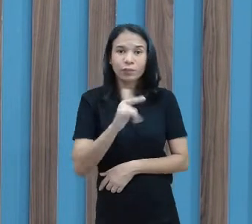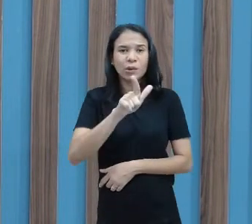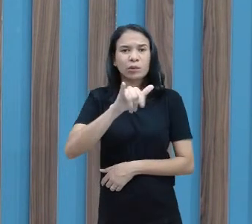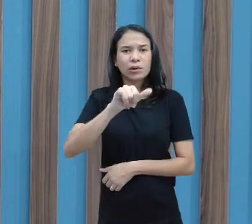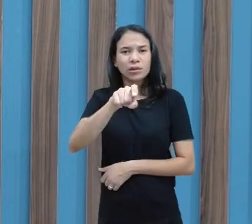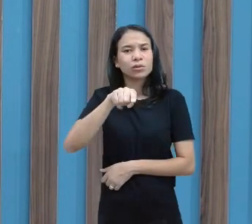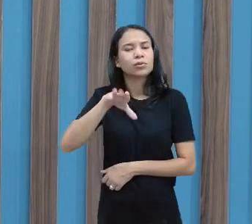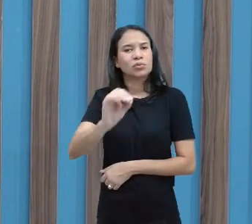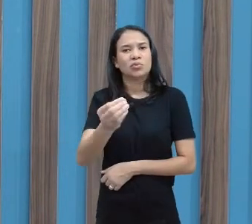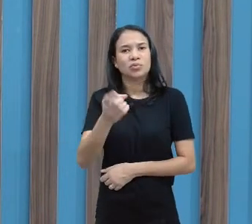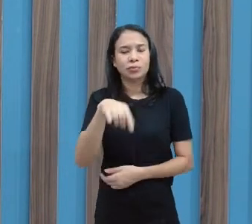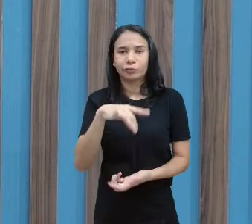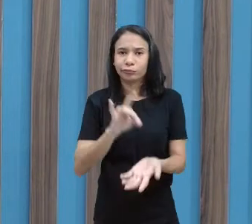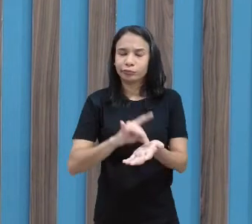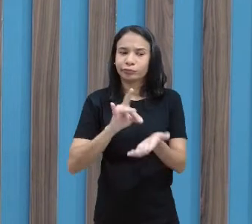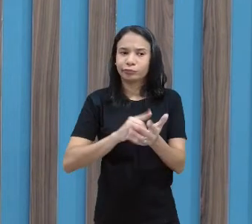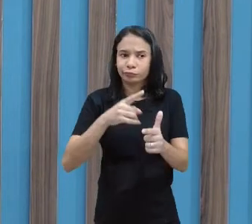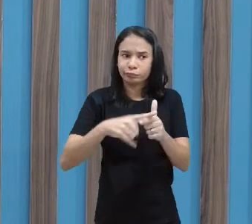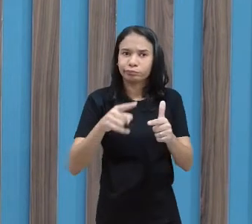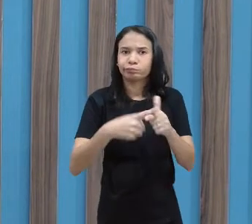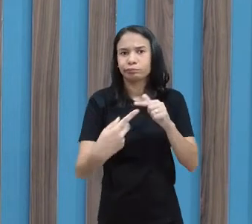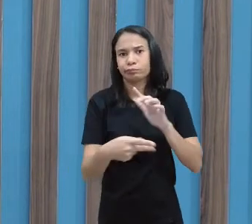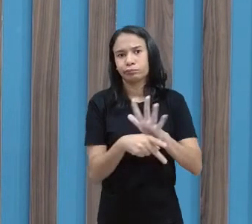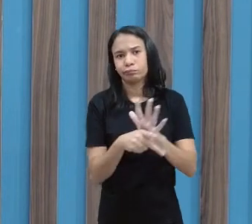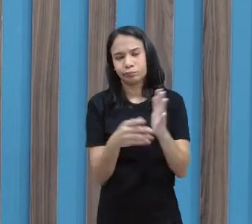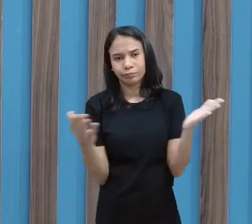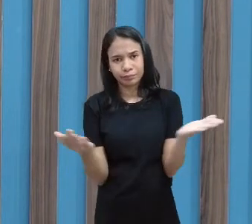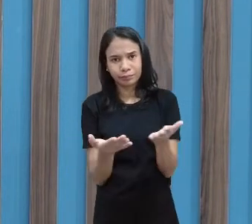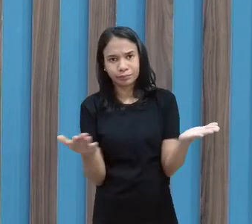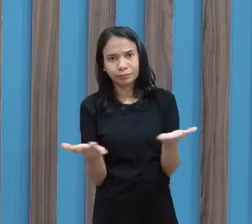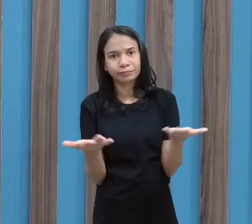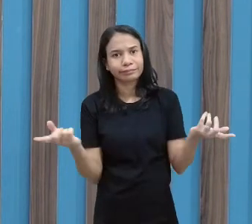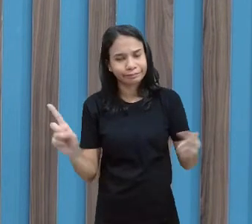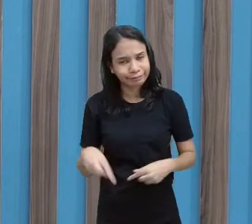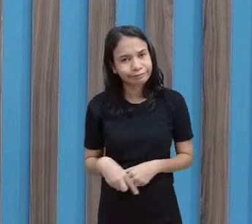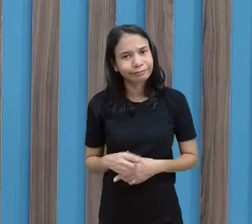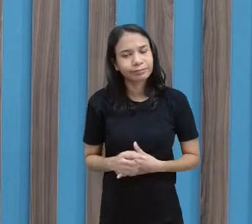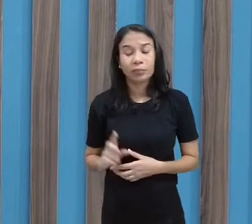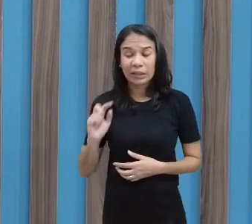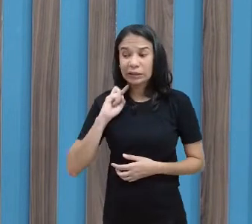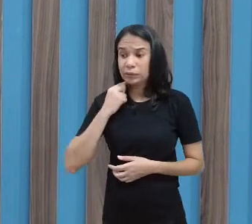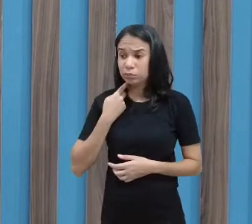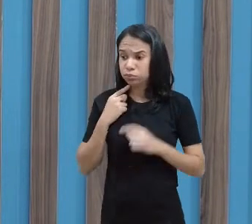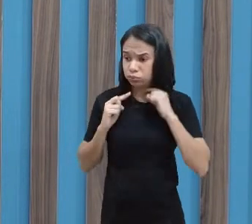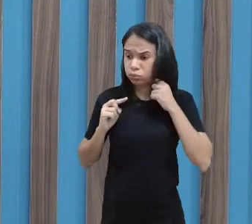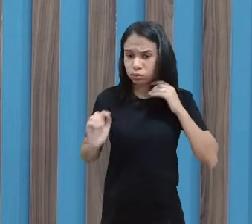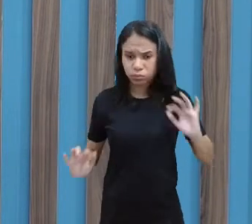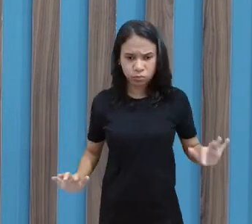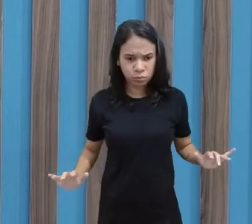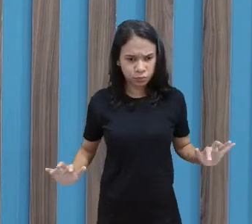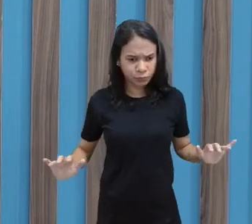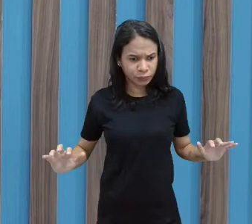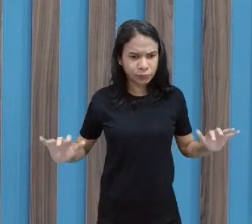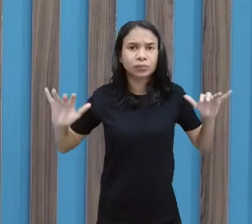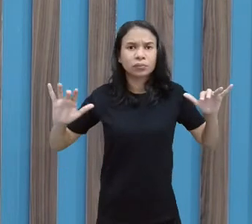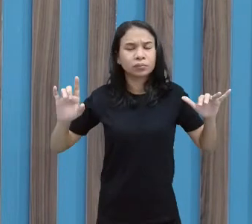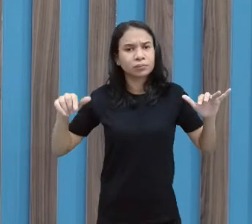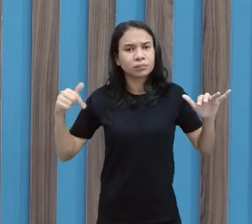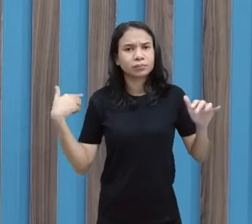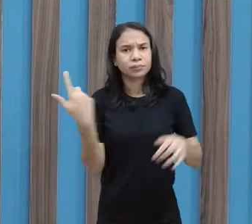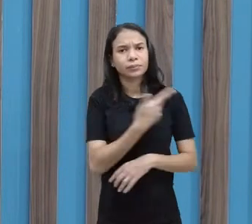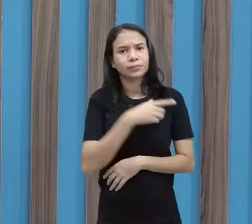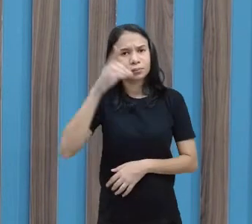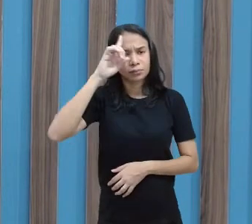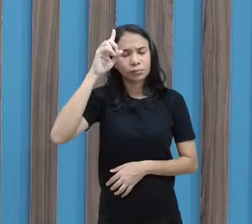que é um grande problema ambiental urbano atual. Né, gente? A gente vê aí, se a gente também trazer para a nossa realidade aqui